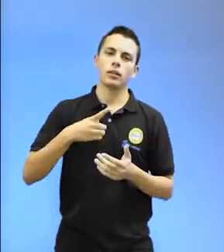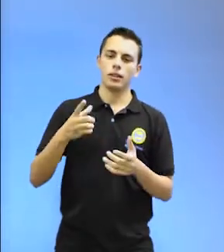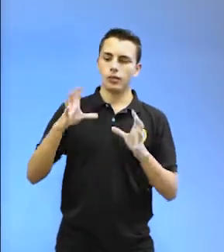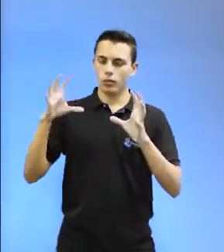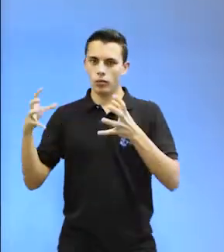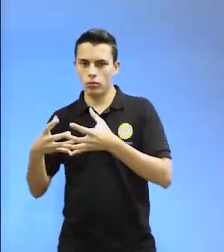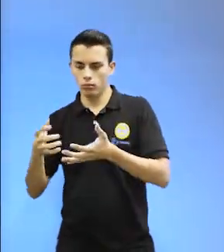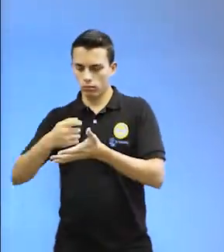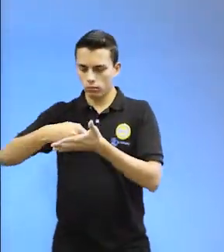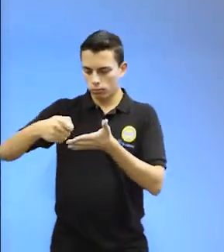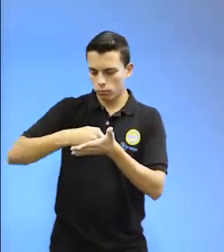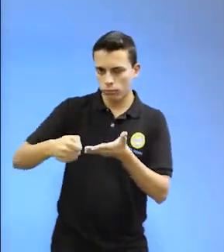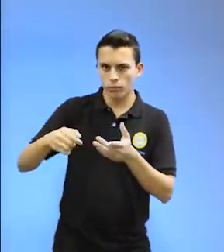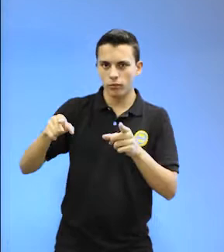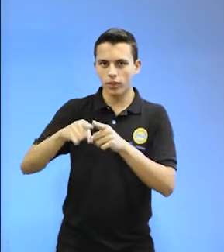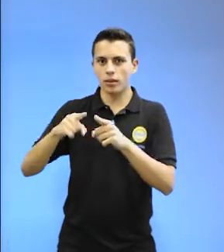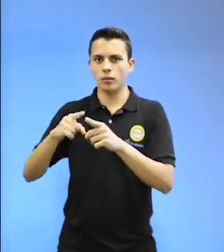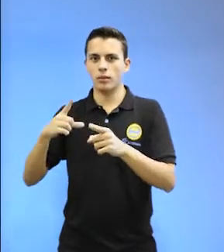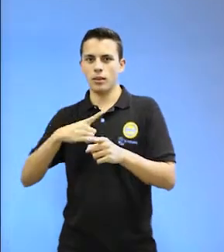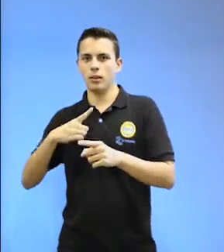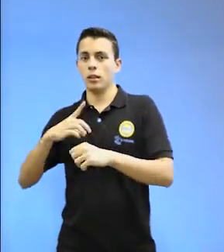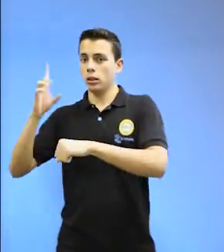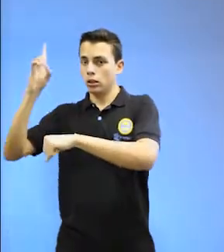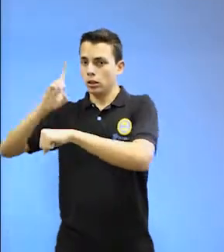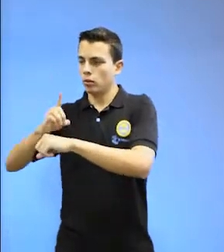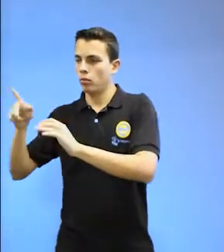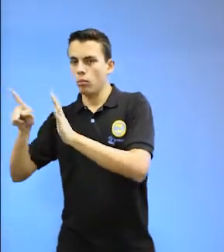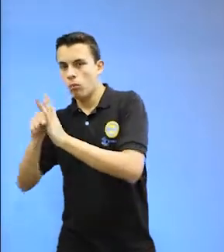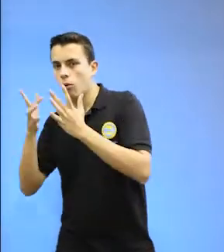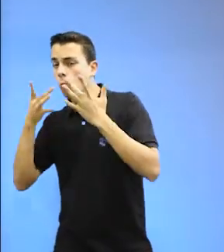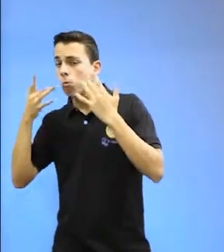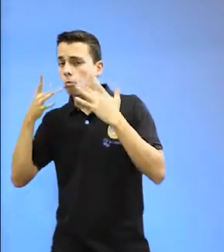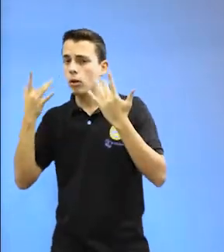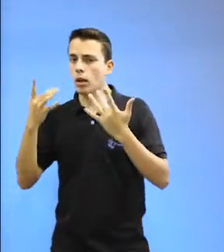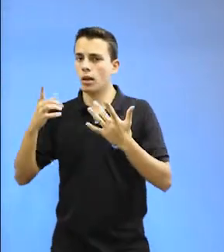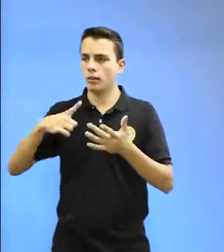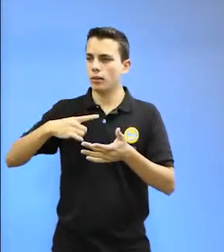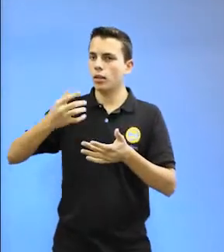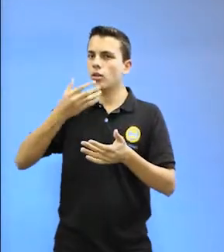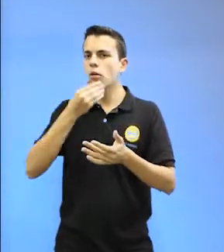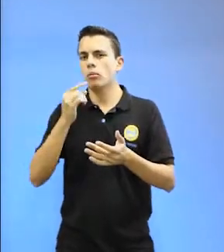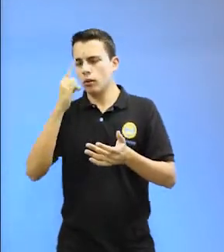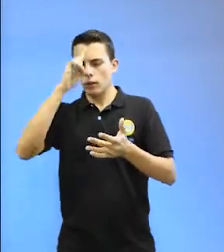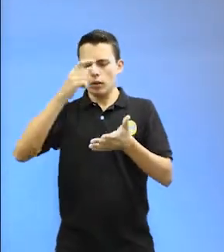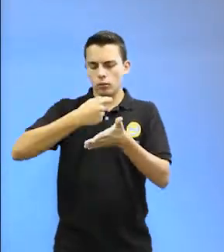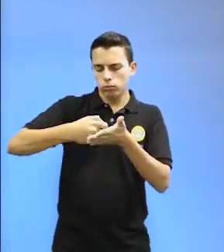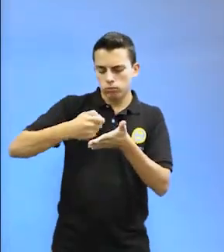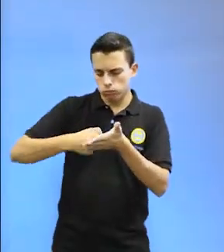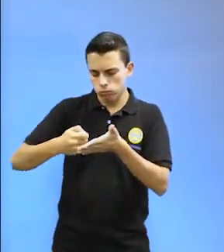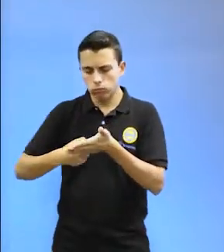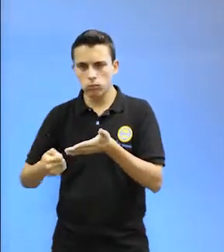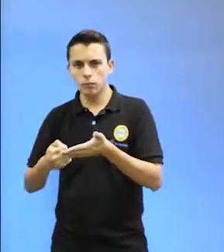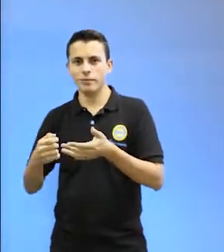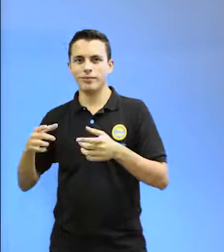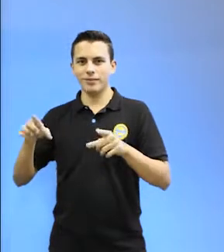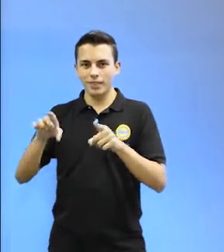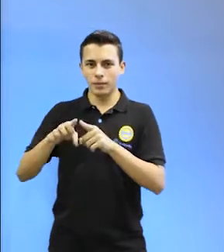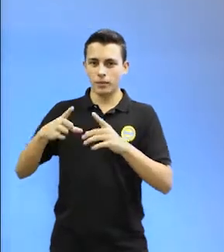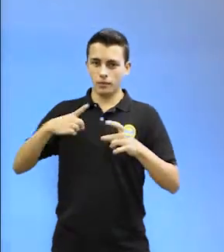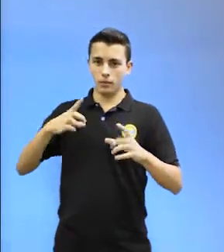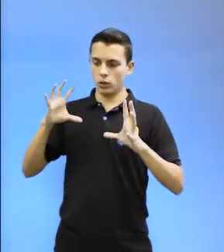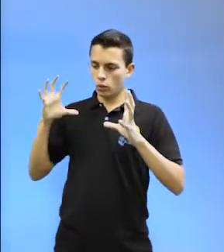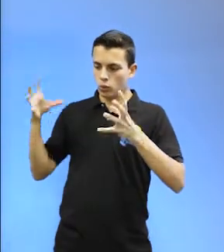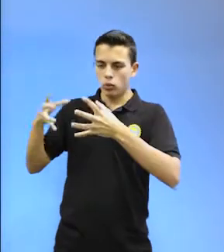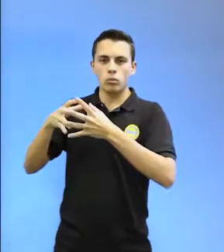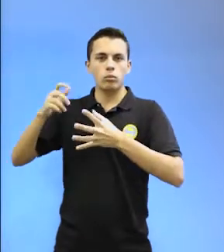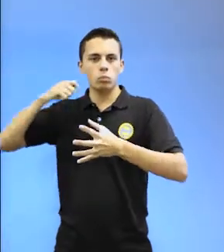tem diretor teatral, nós temos figurinistas. E temos um grupo de atores e atrizes que